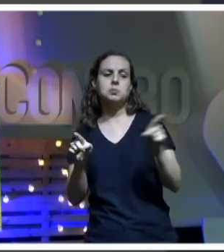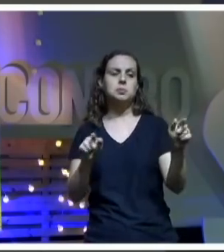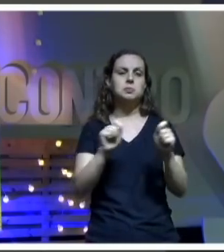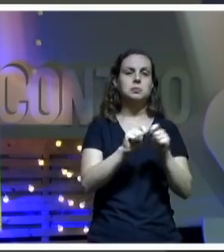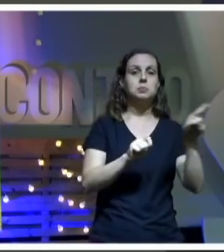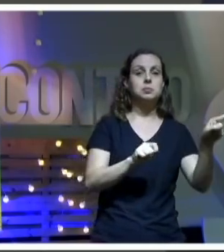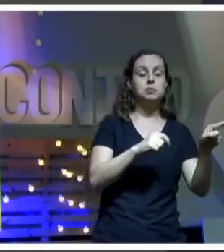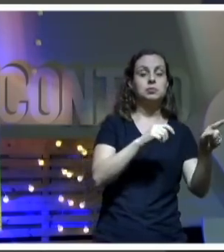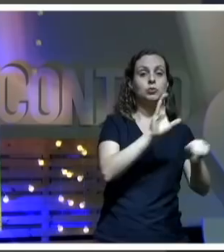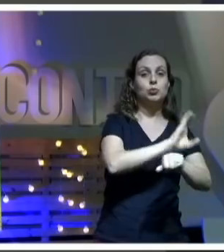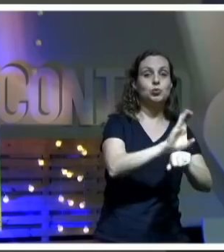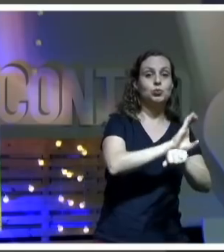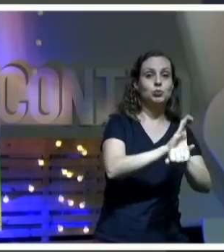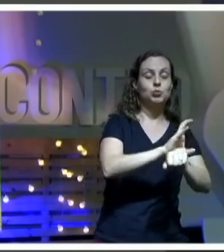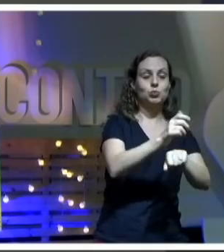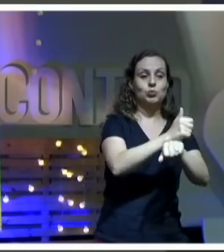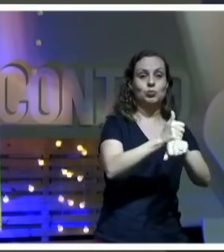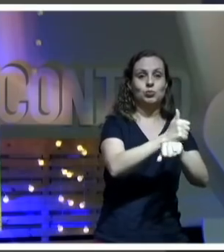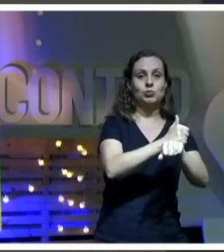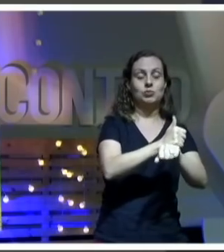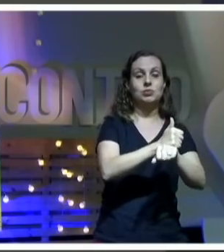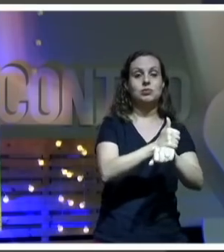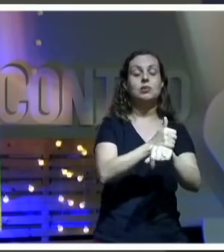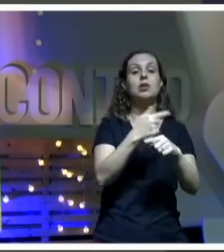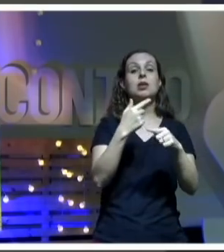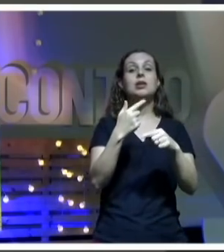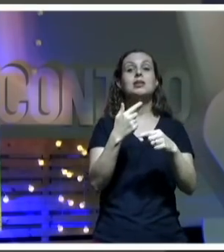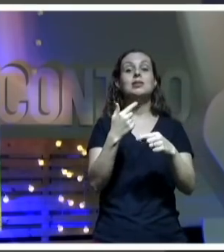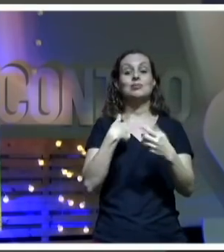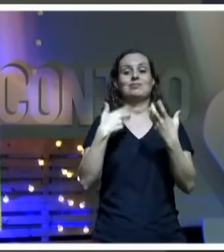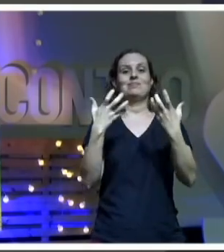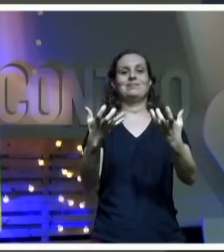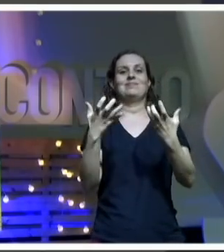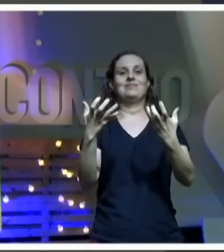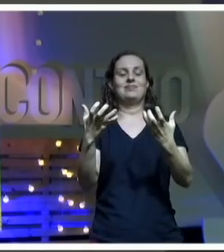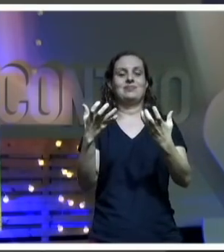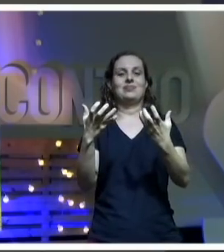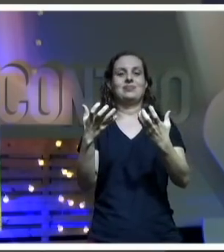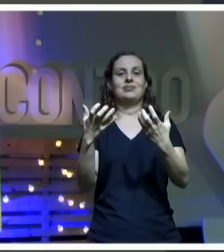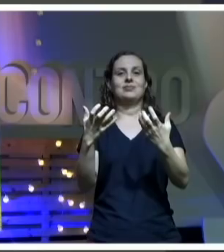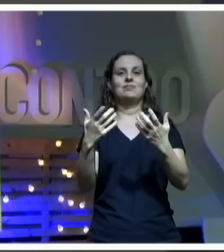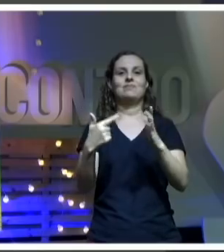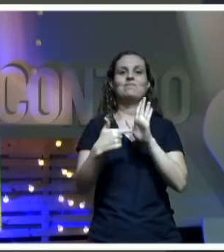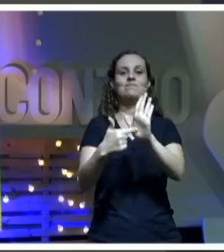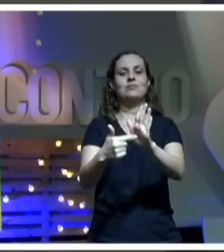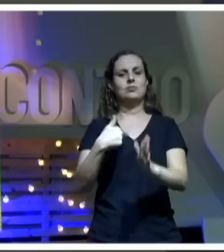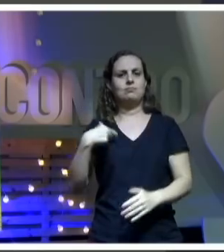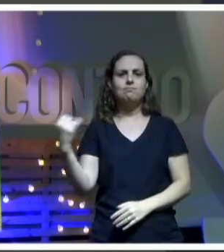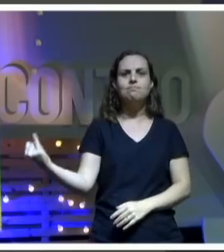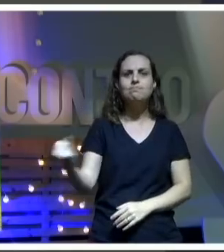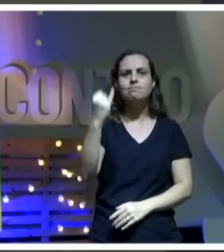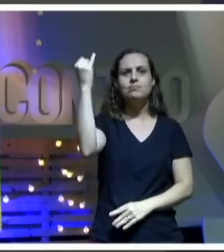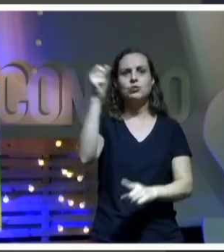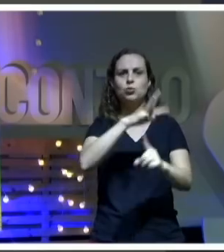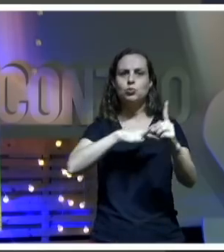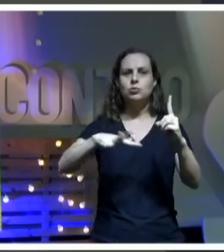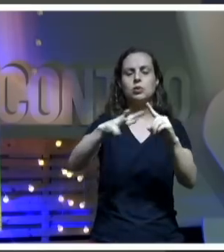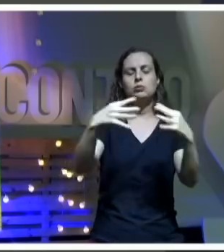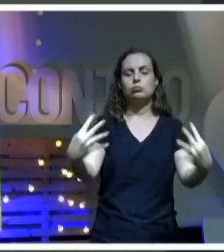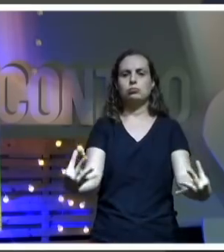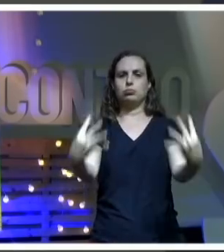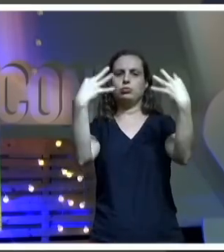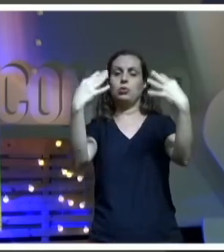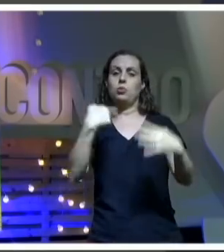ou do vocacional dado de querer ser relevante para essa sociedade de profissões que nós temos de como que